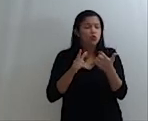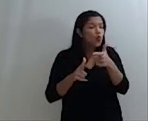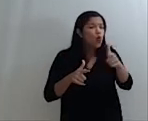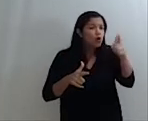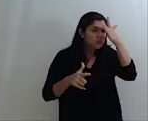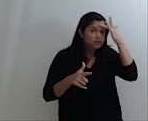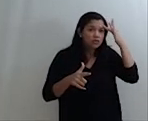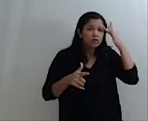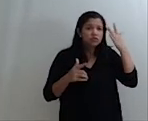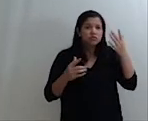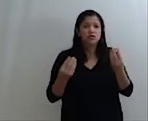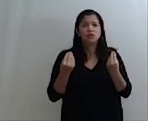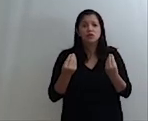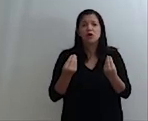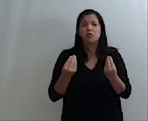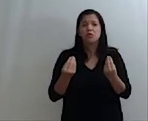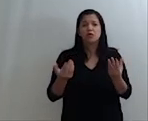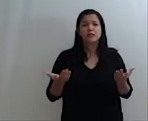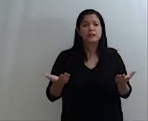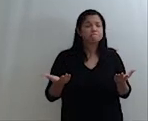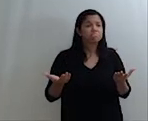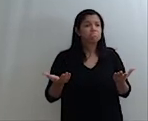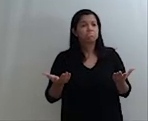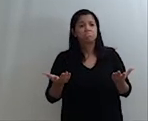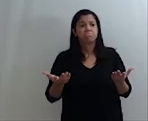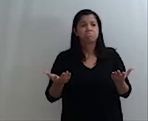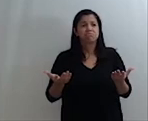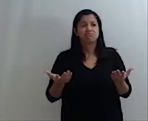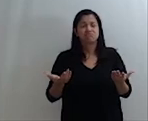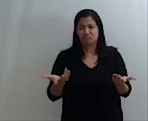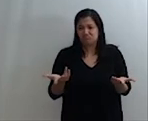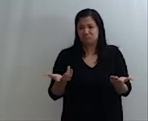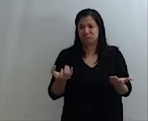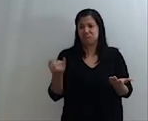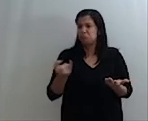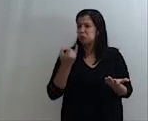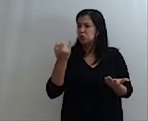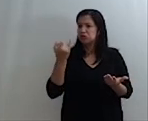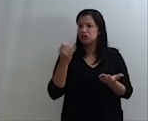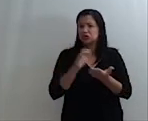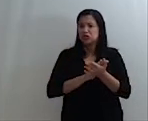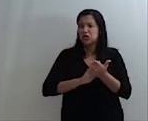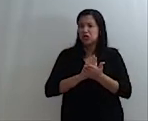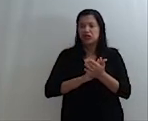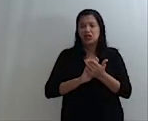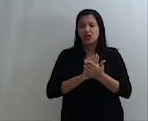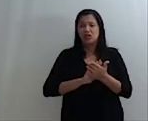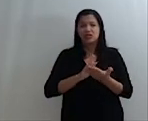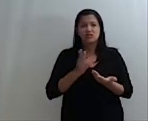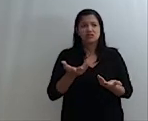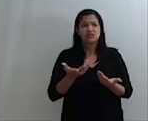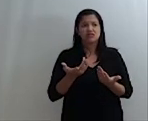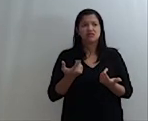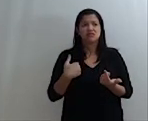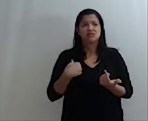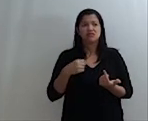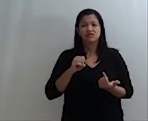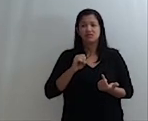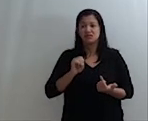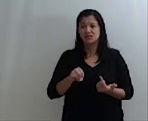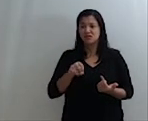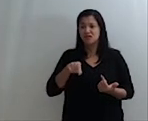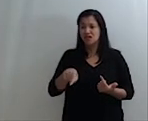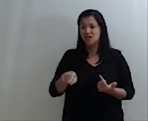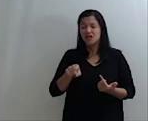reputo de de de menor importância a sua participação que teria quando muito e a própria sentença diz isso quando muito